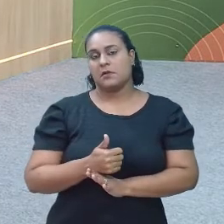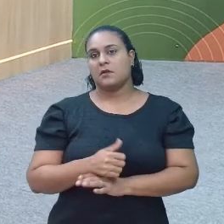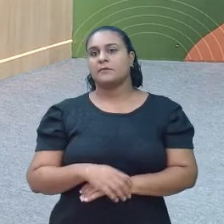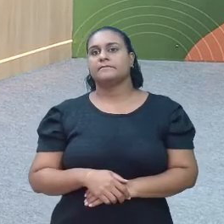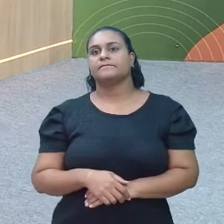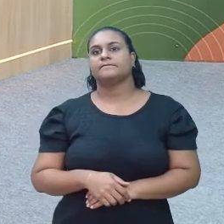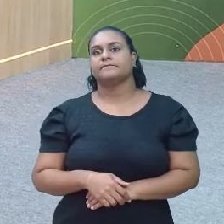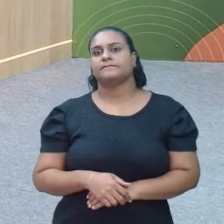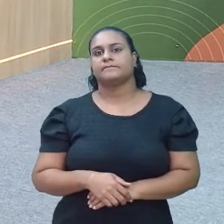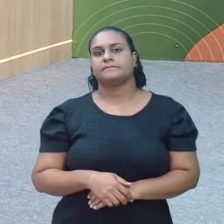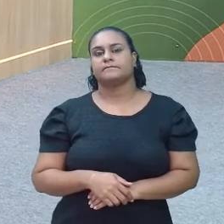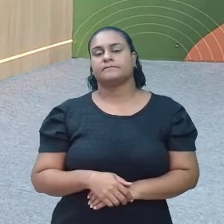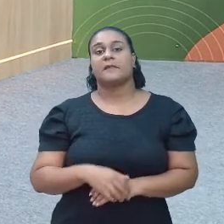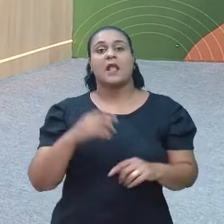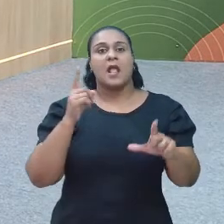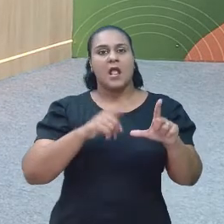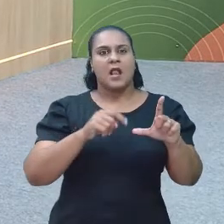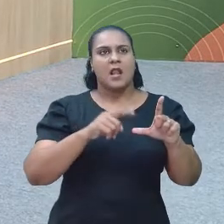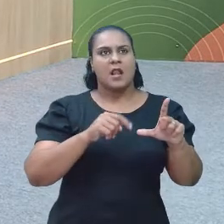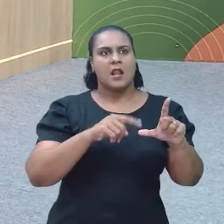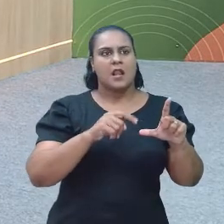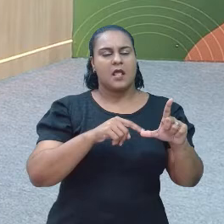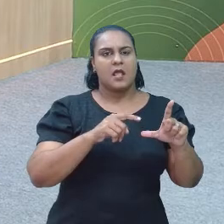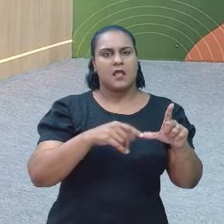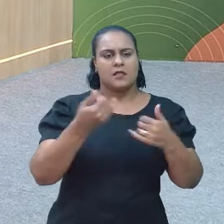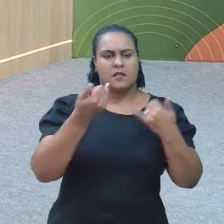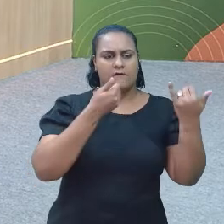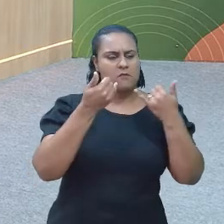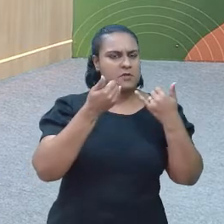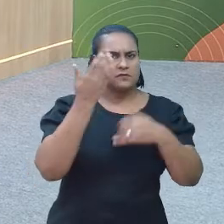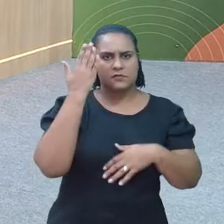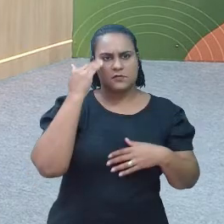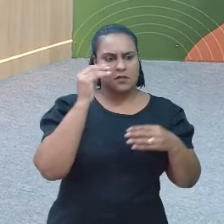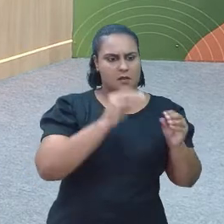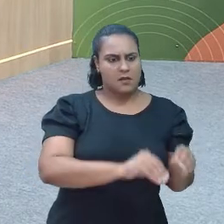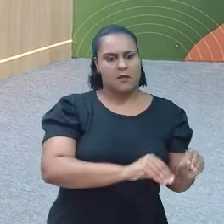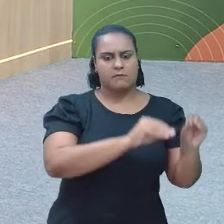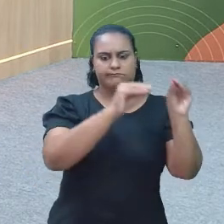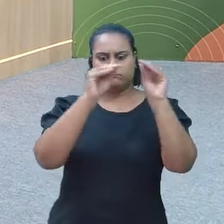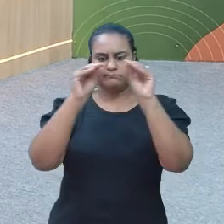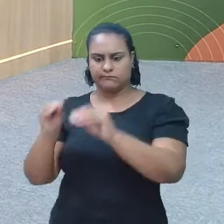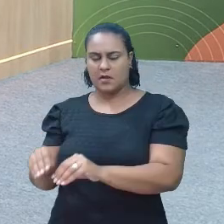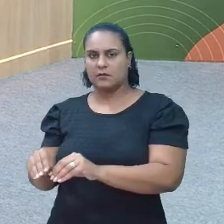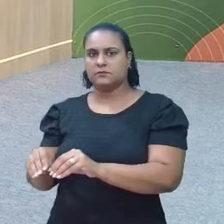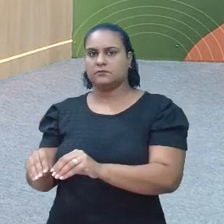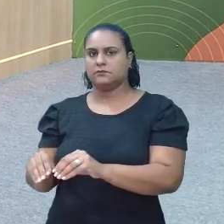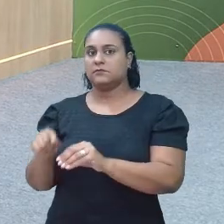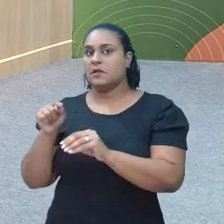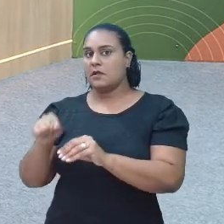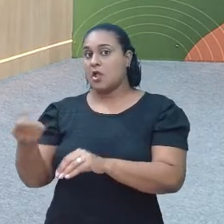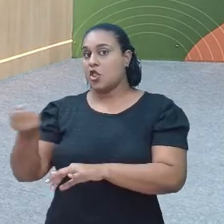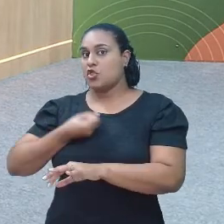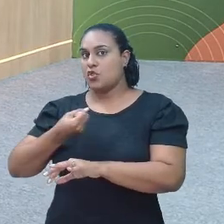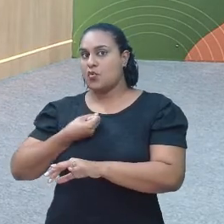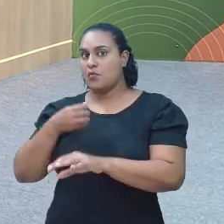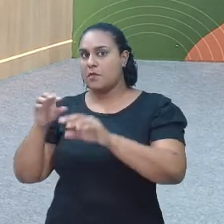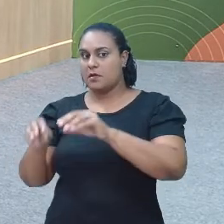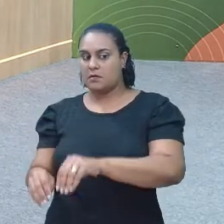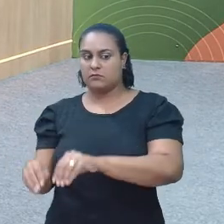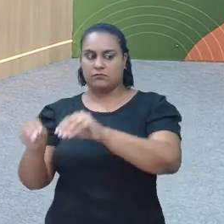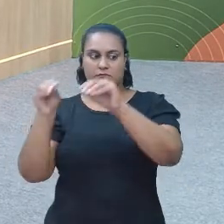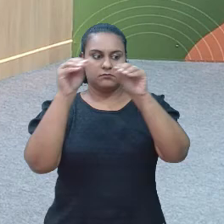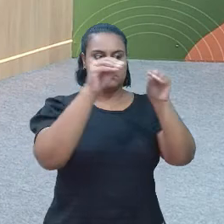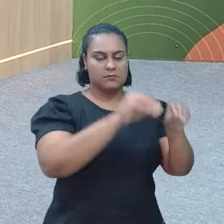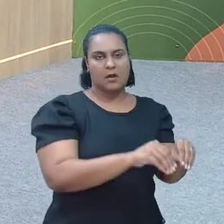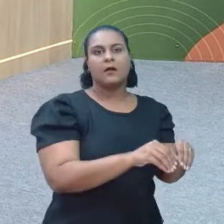jogar tudo que é letra para um lado, ou seja, tudo que é informação desconhecida para um lado da equação e tudo que é número você